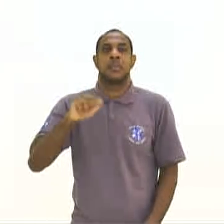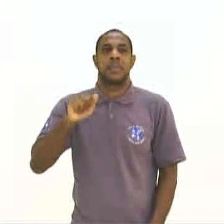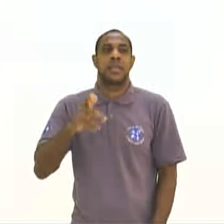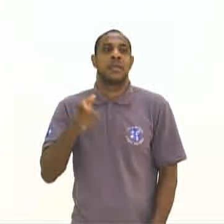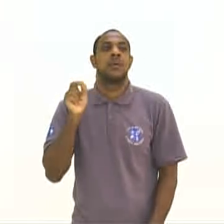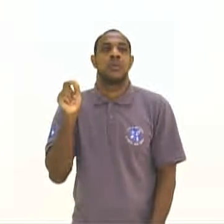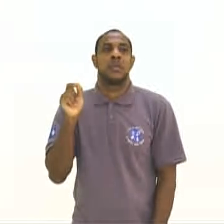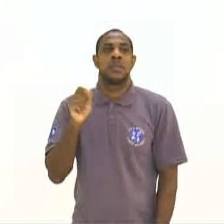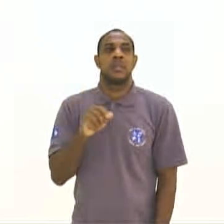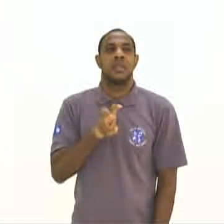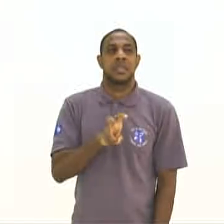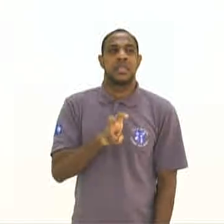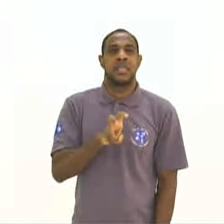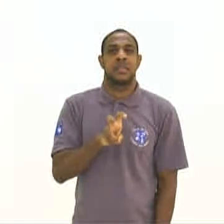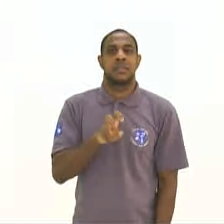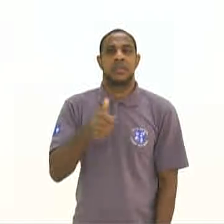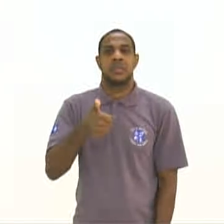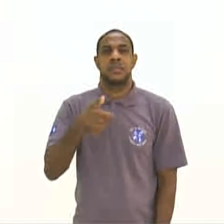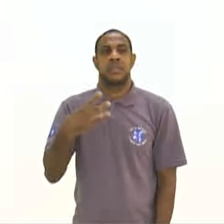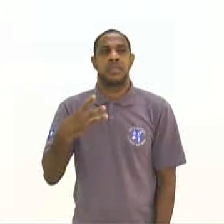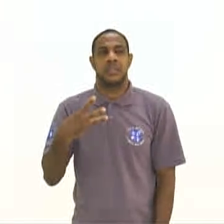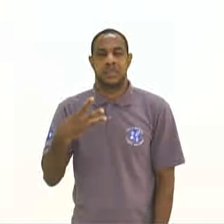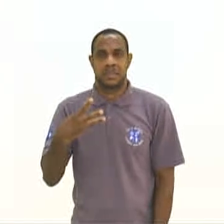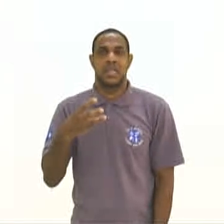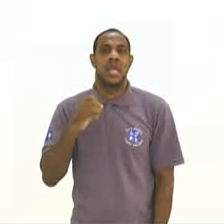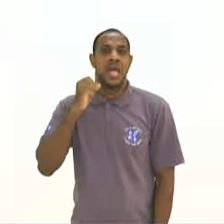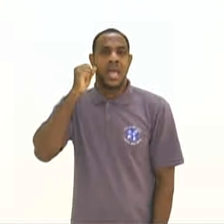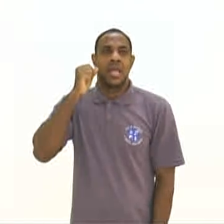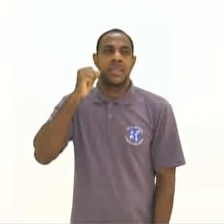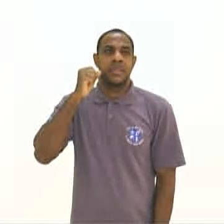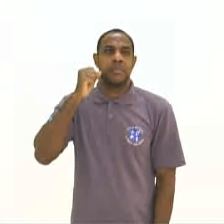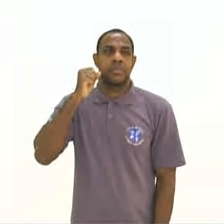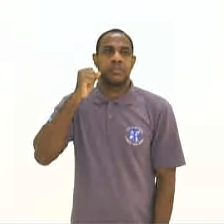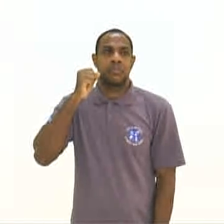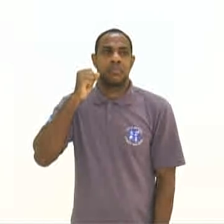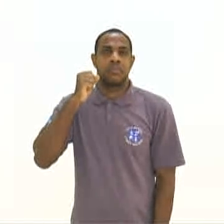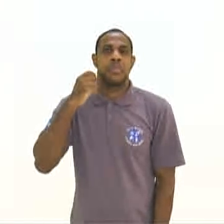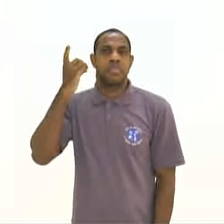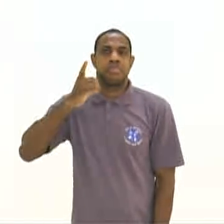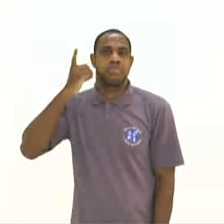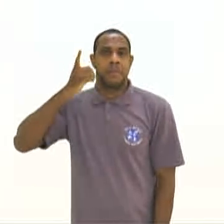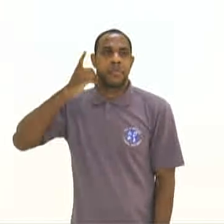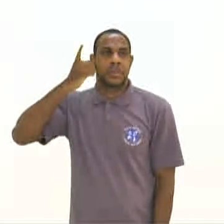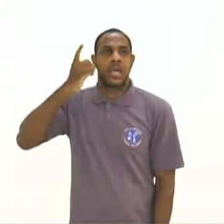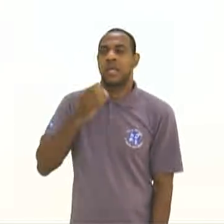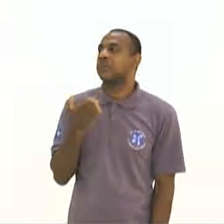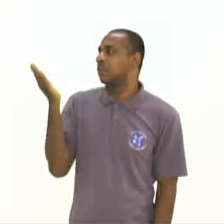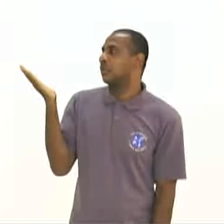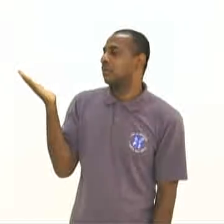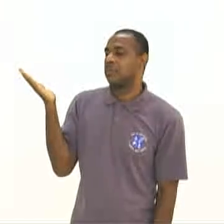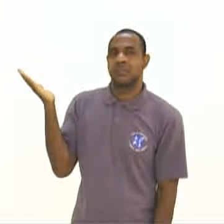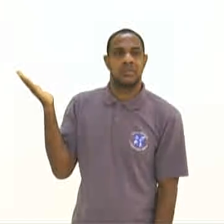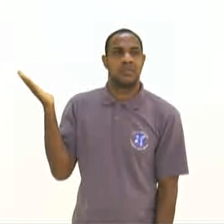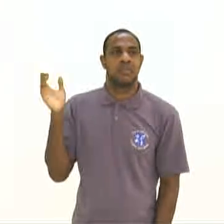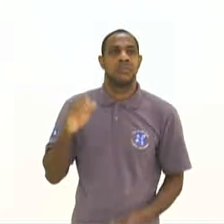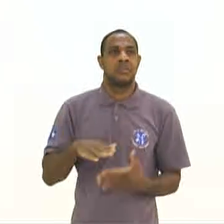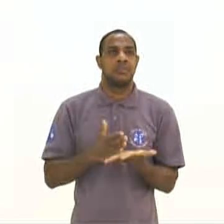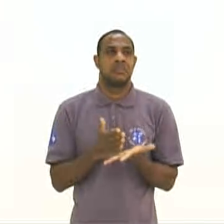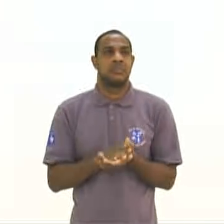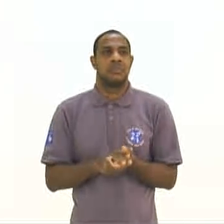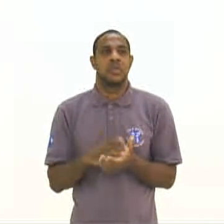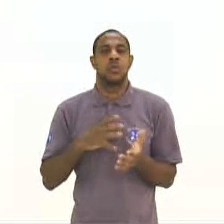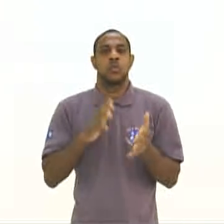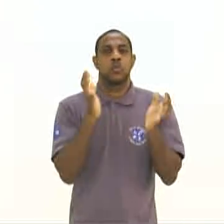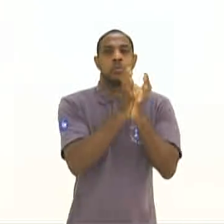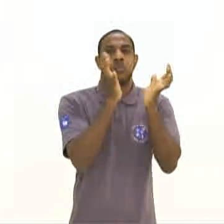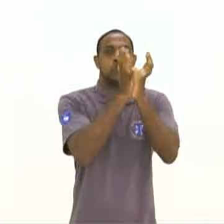Dos 513 deputados federais do Brasil em 2018, a qual partido político eles pertenciam,